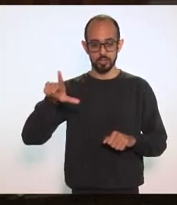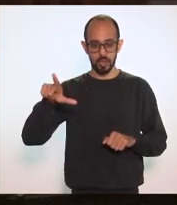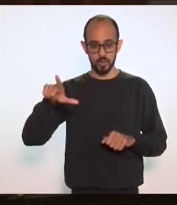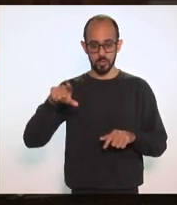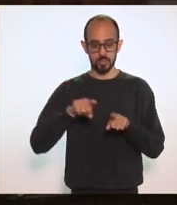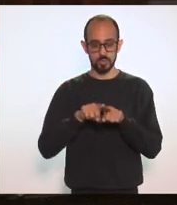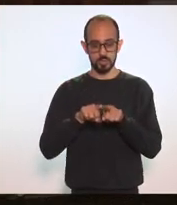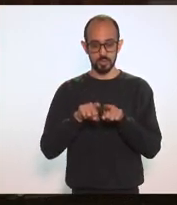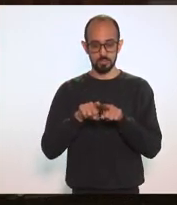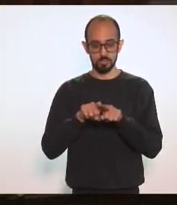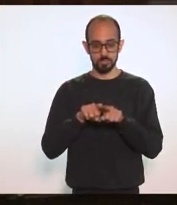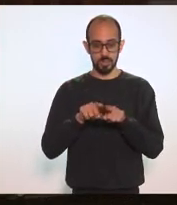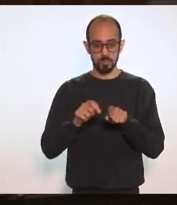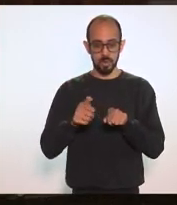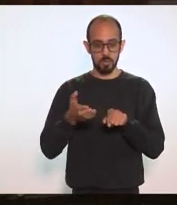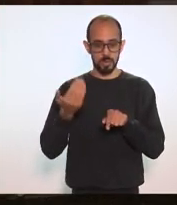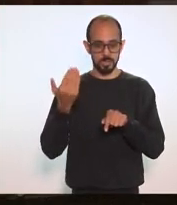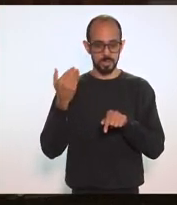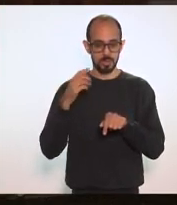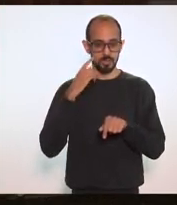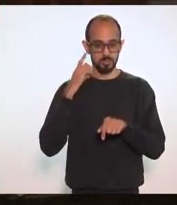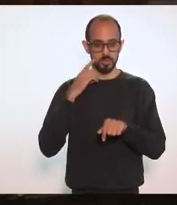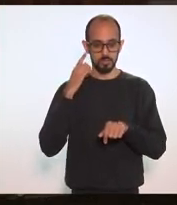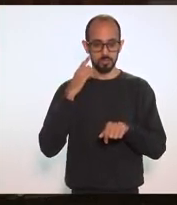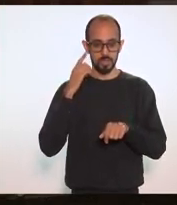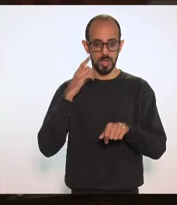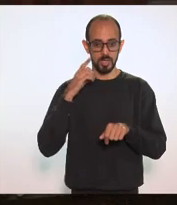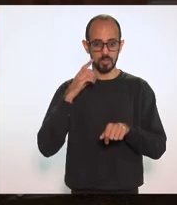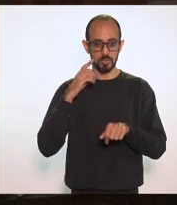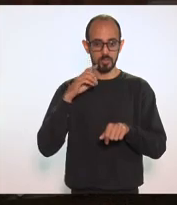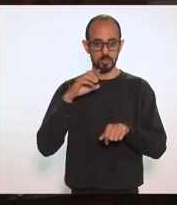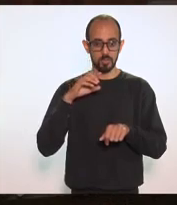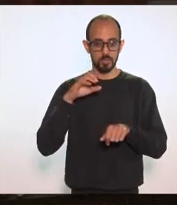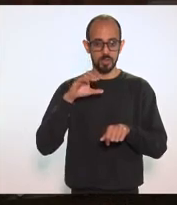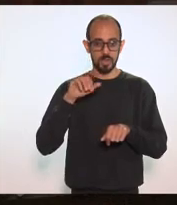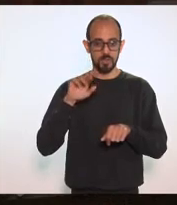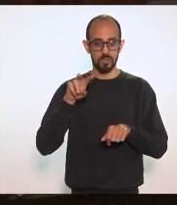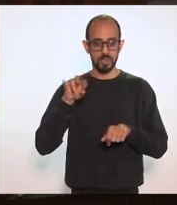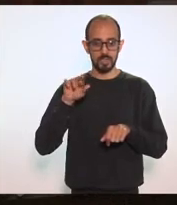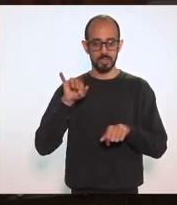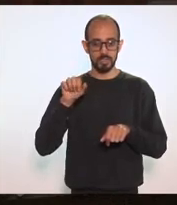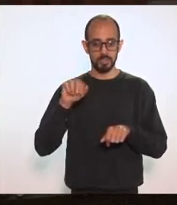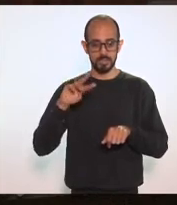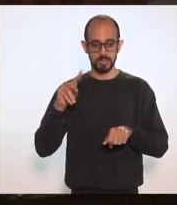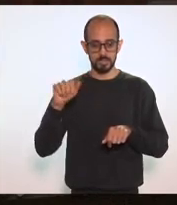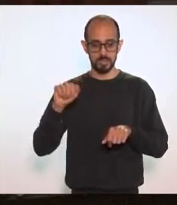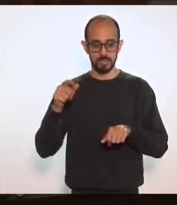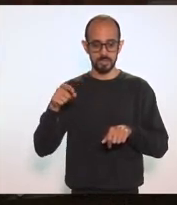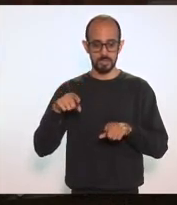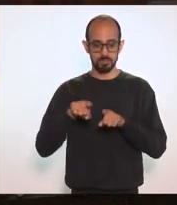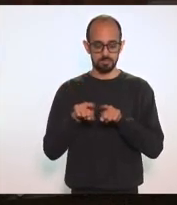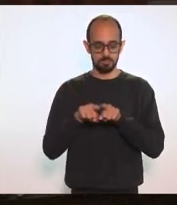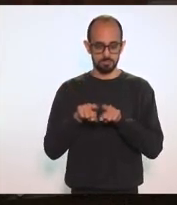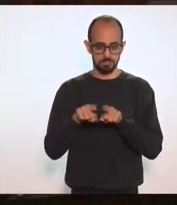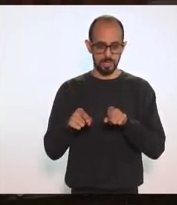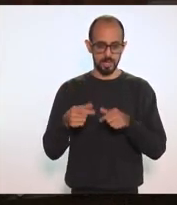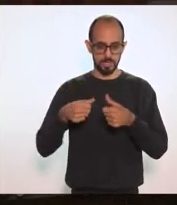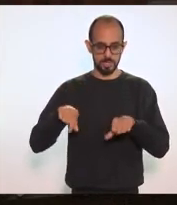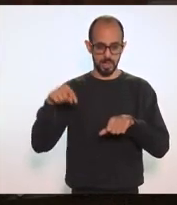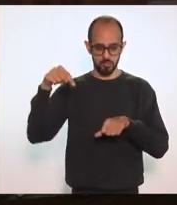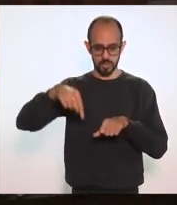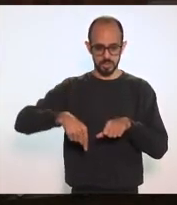Ferreirinha, que está licenciado, nosso deputado aqui na Assembleia Legislativa. Também transmito aqui uma mensagem